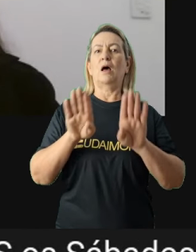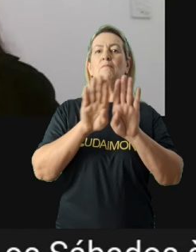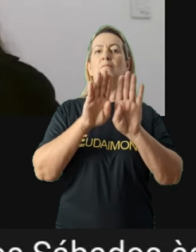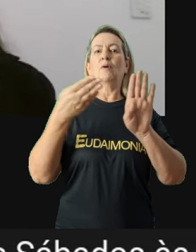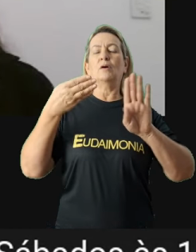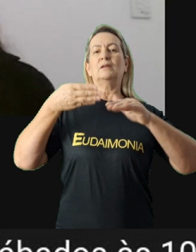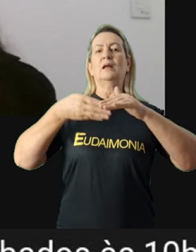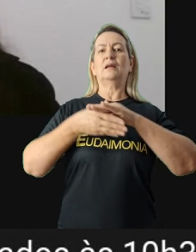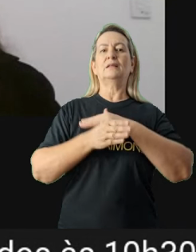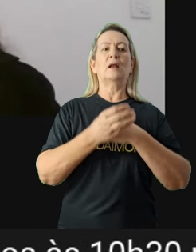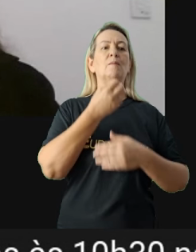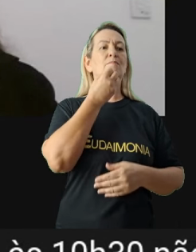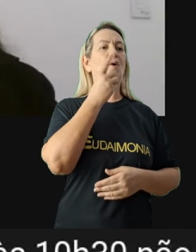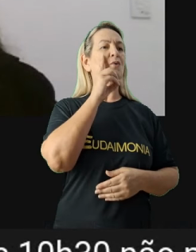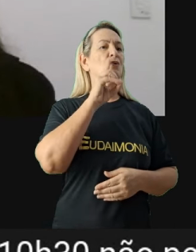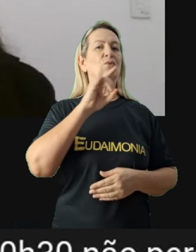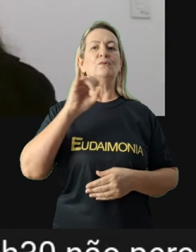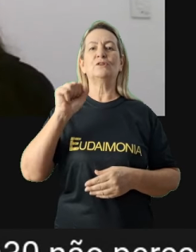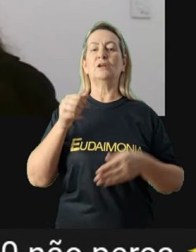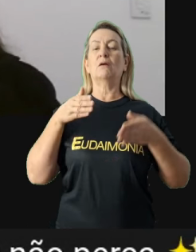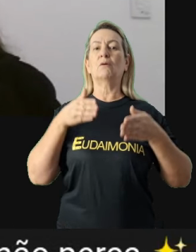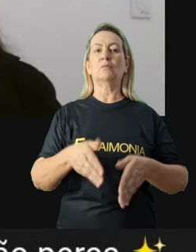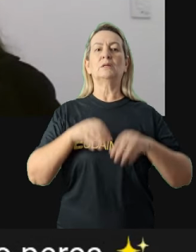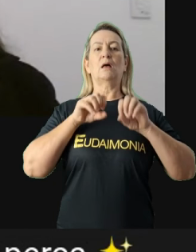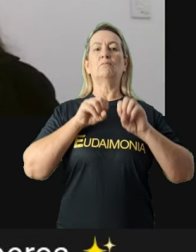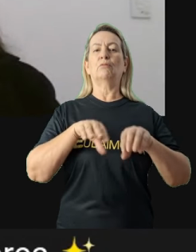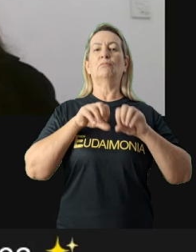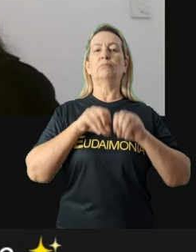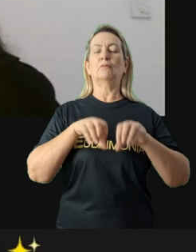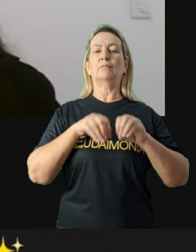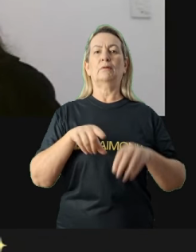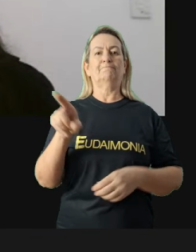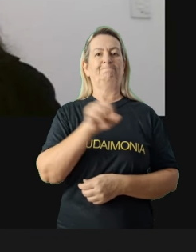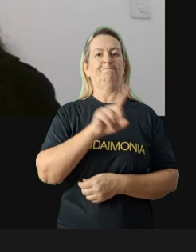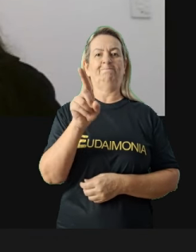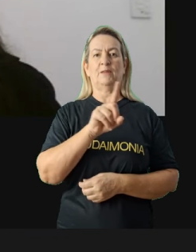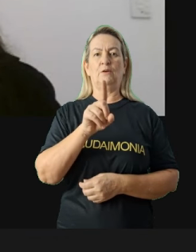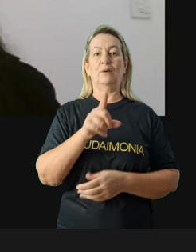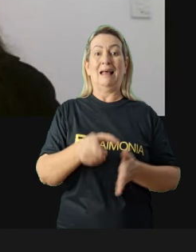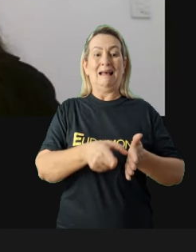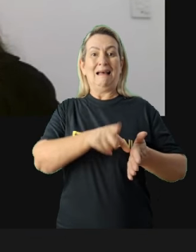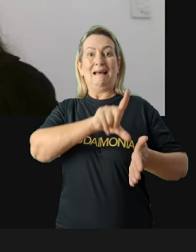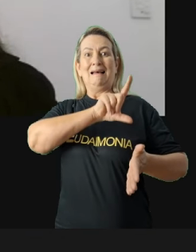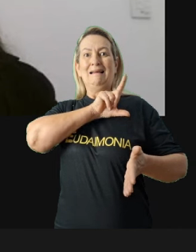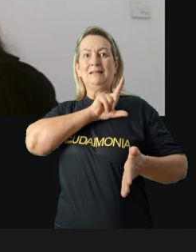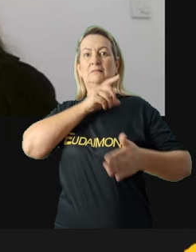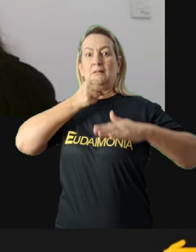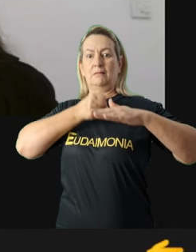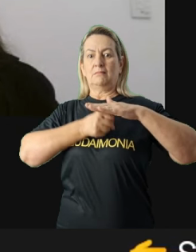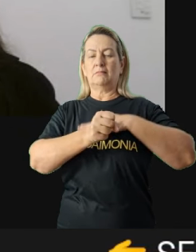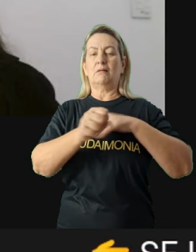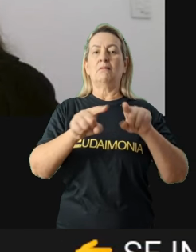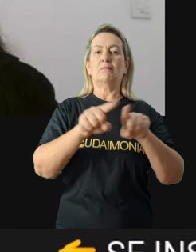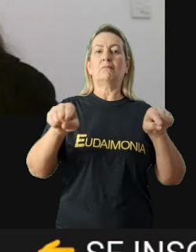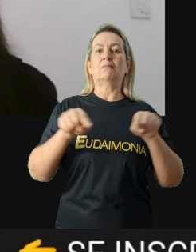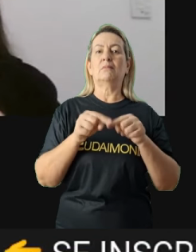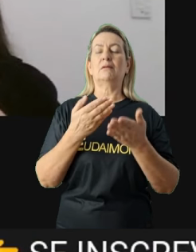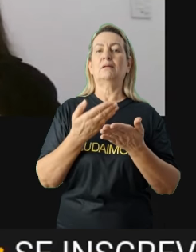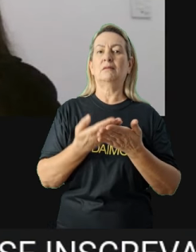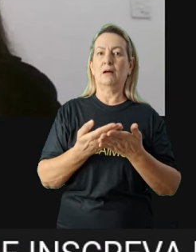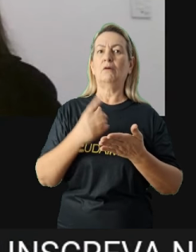professores. Que ser professor é só abrir a porta da sala, bom dia, gente, e tá. Não, é todo um